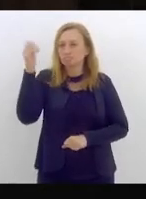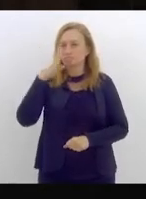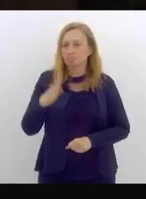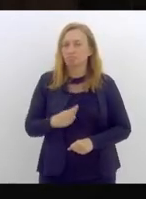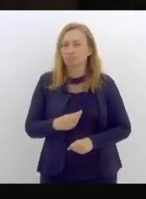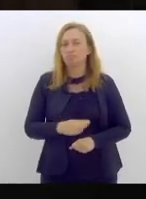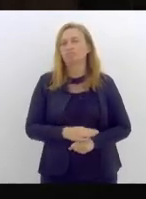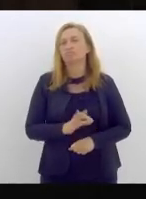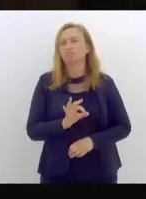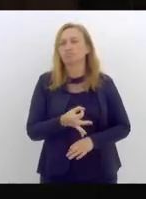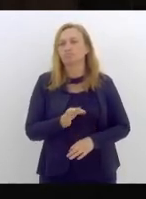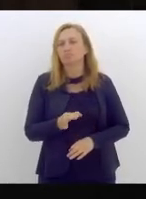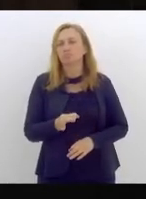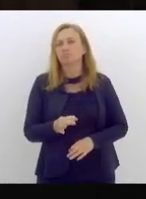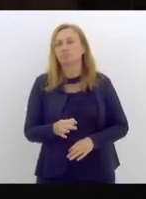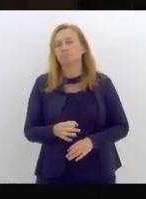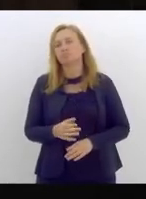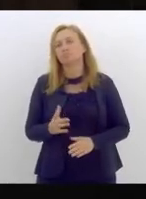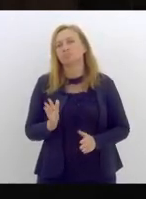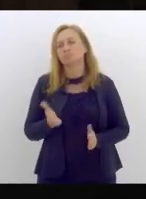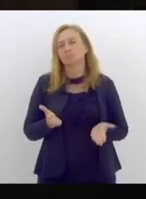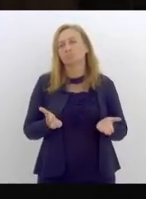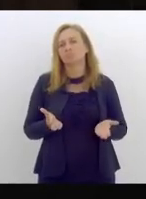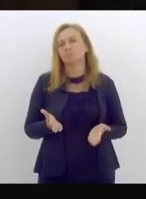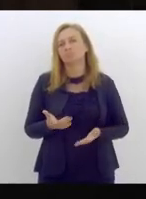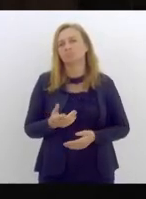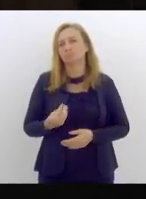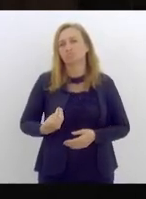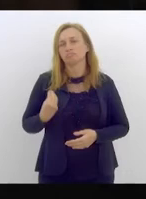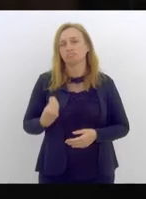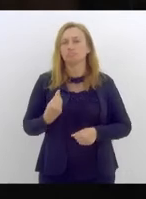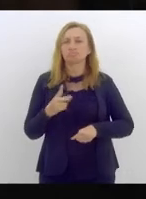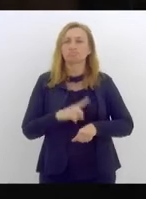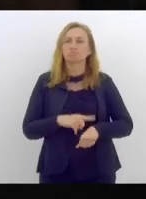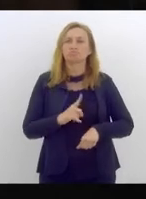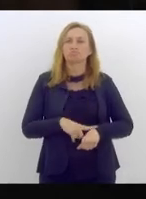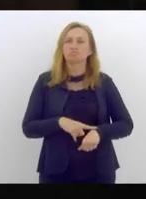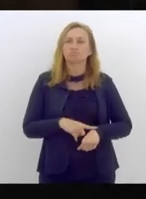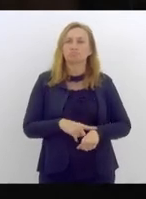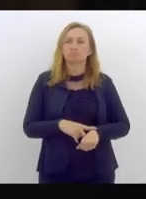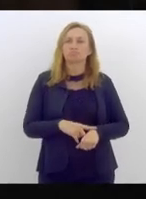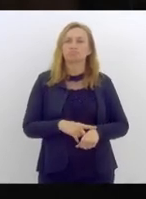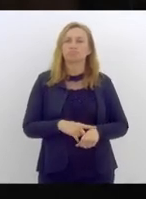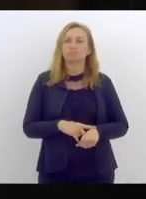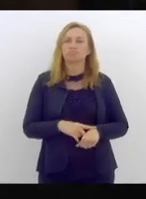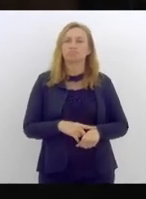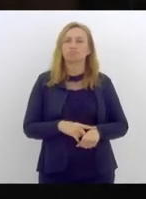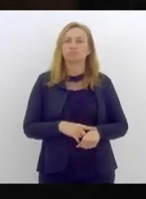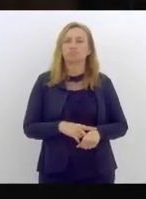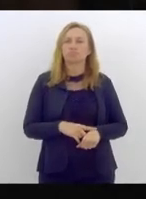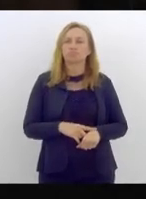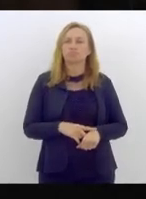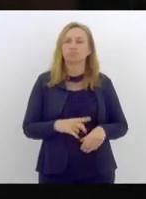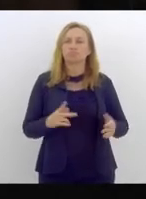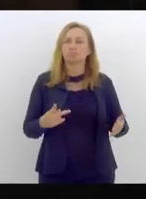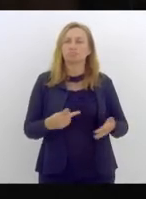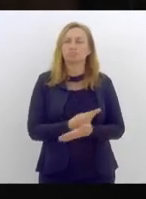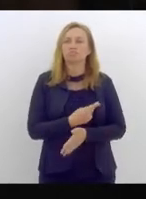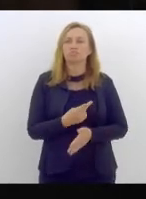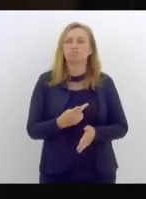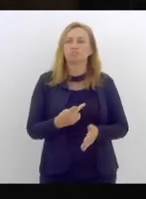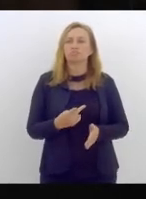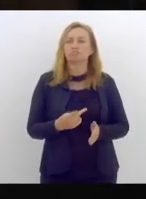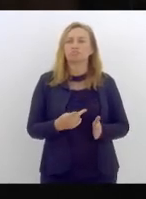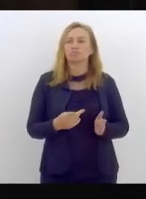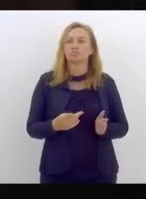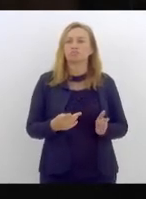provavelmente hoje nós não estaríamos vivendo esses momentos e essas apreensões que tá tomando conta por